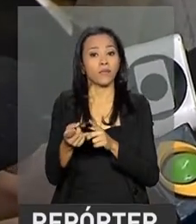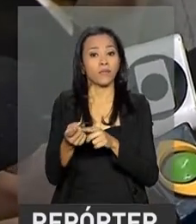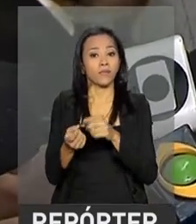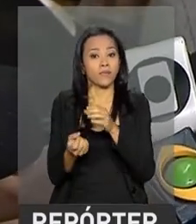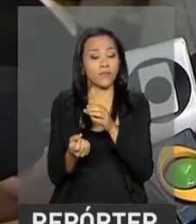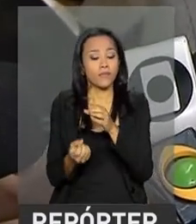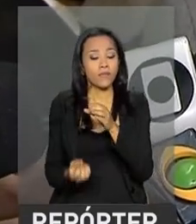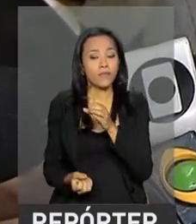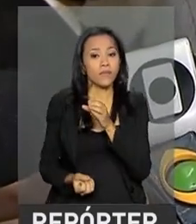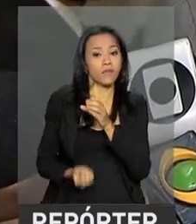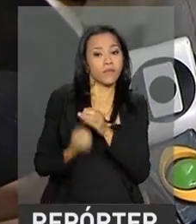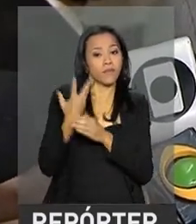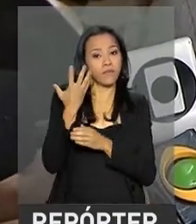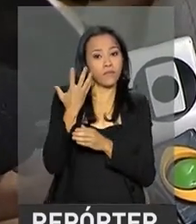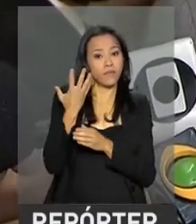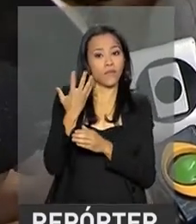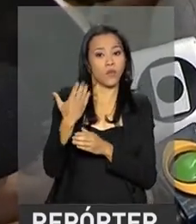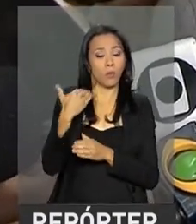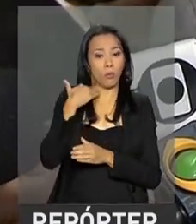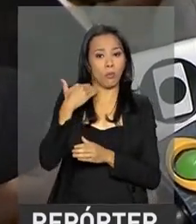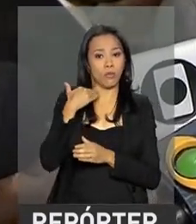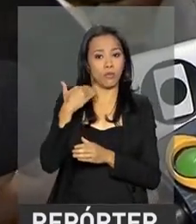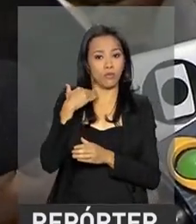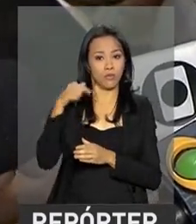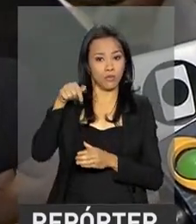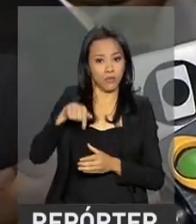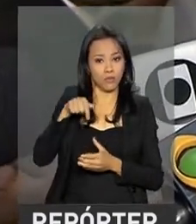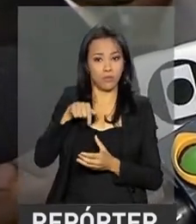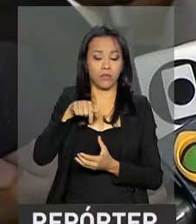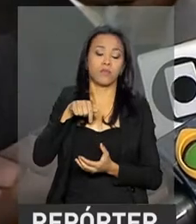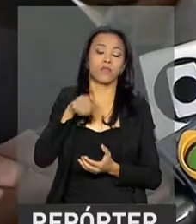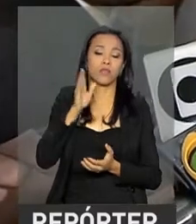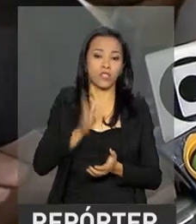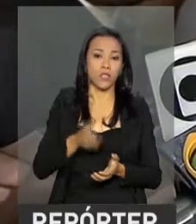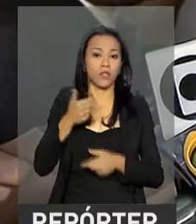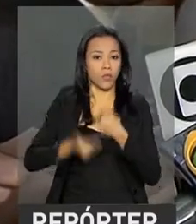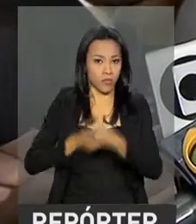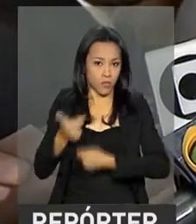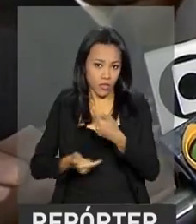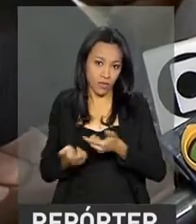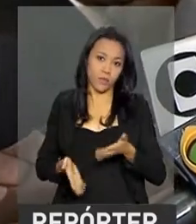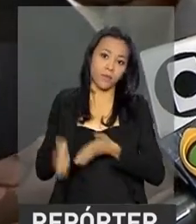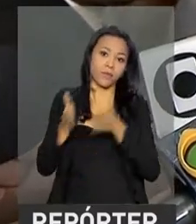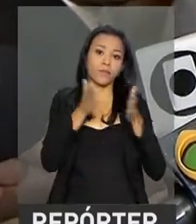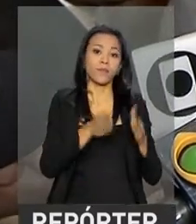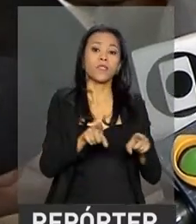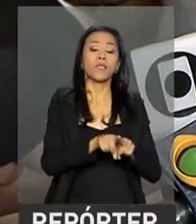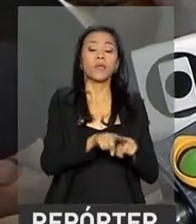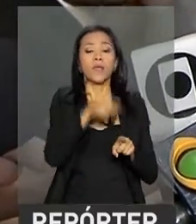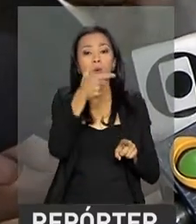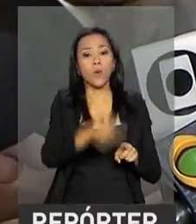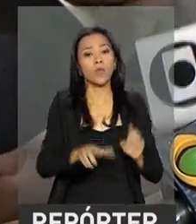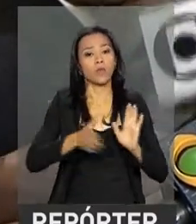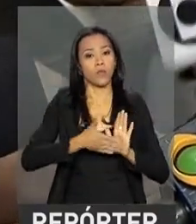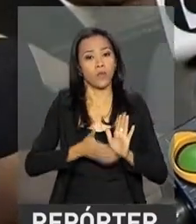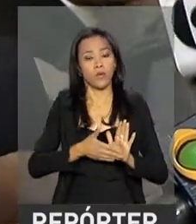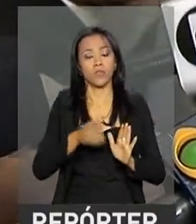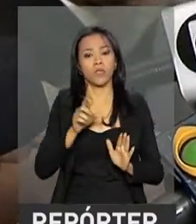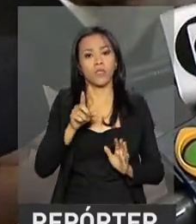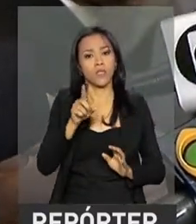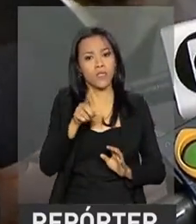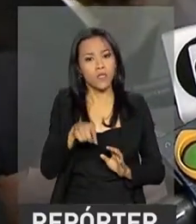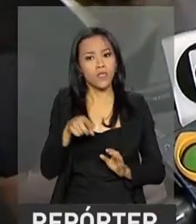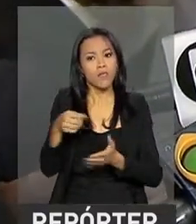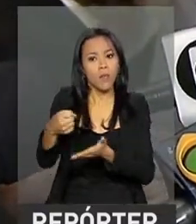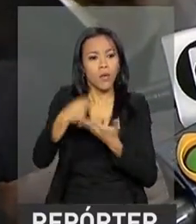de Desenvolvimento do Brasil. Isso já está sendo trabalhado. Também propusemos uma coisa que eu verifiquei que ganhou